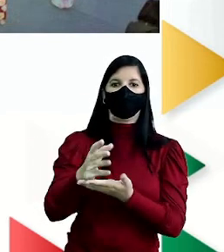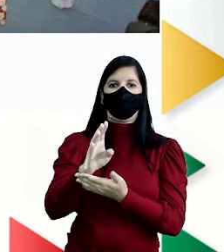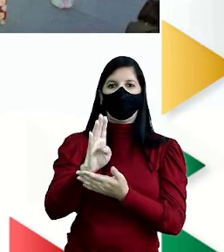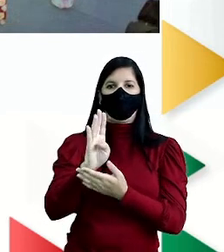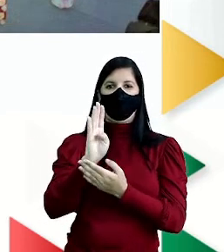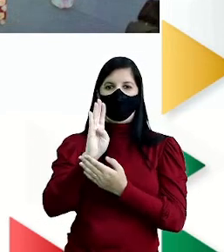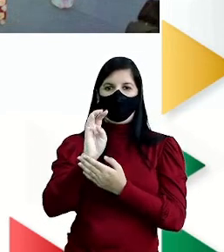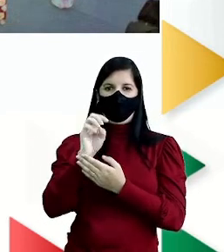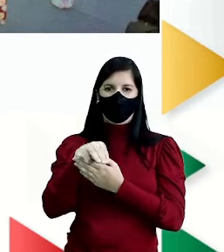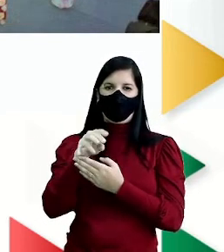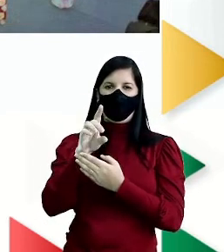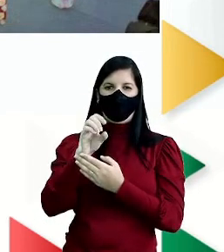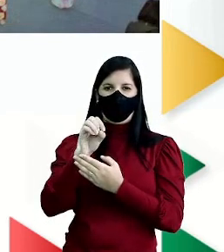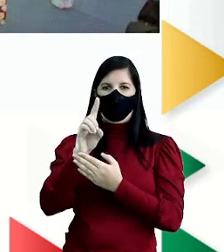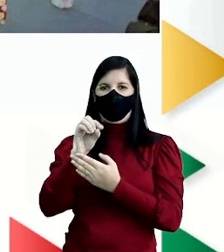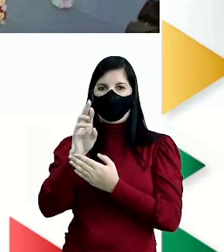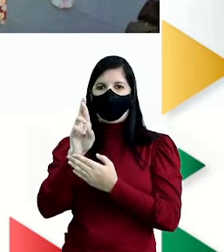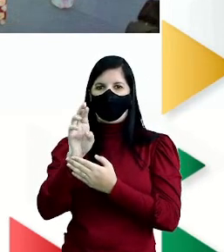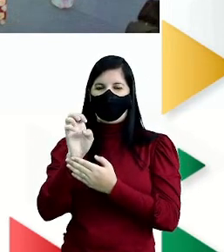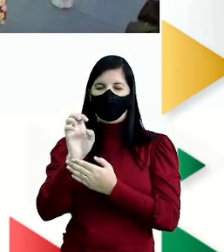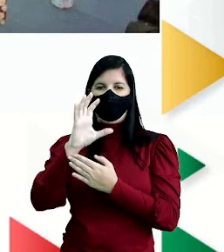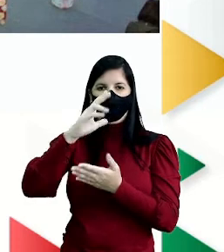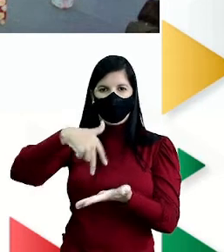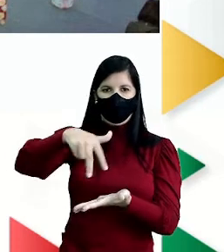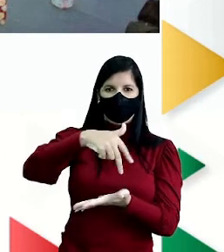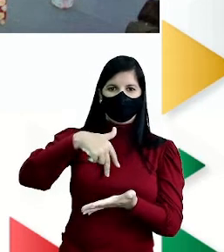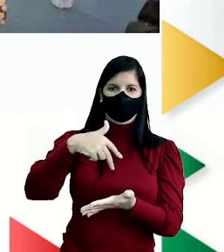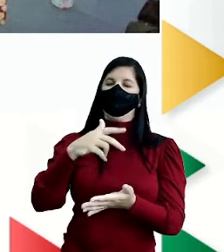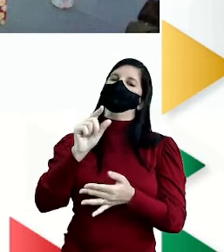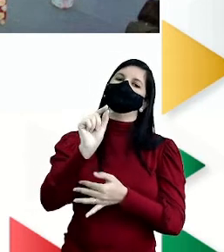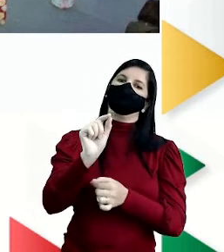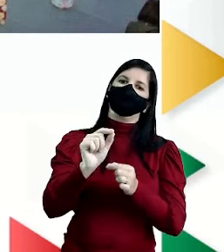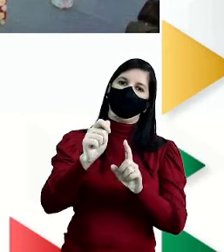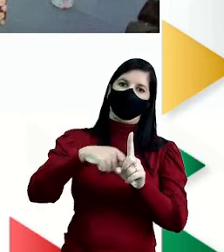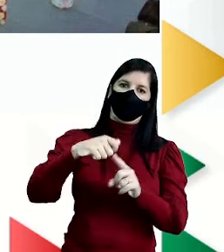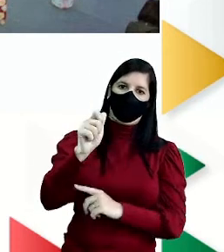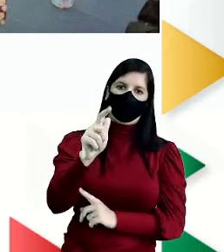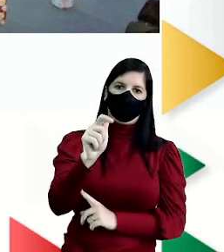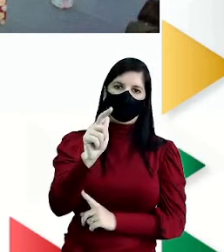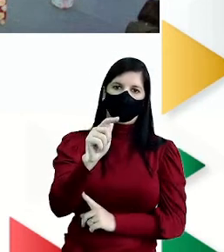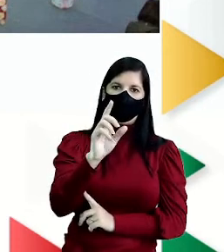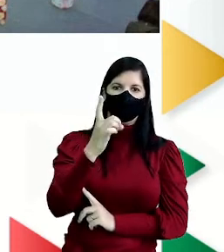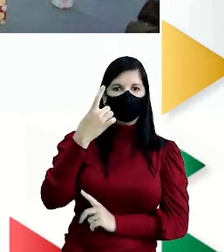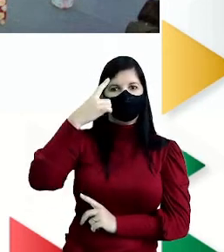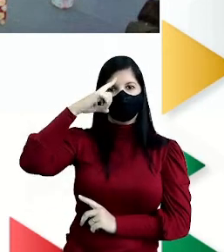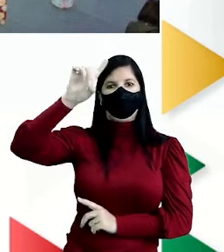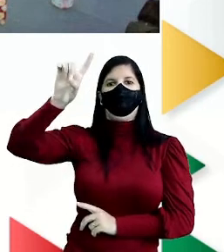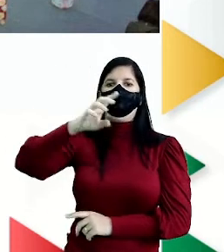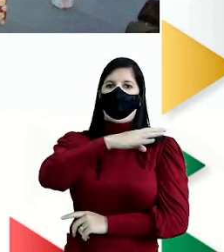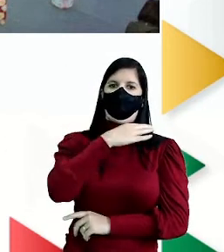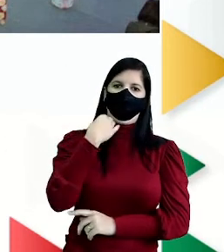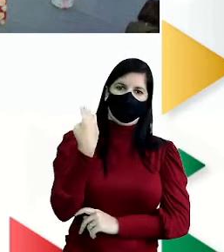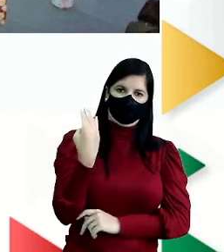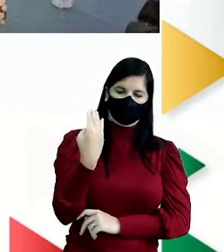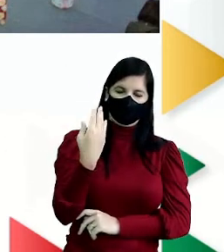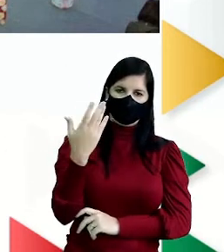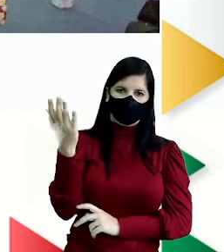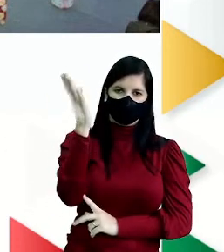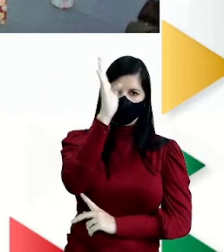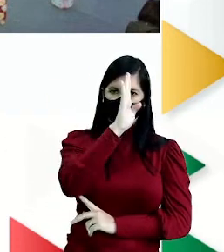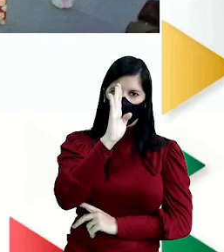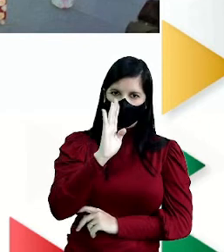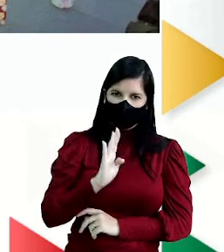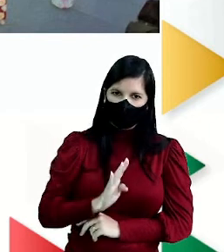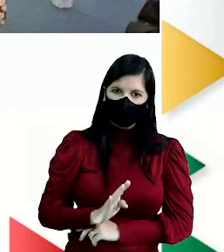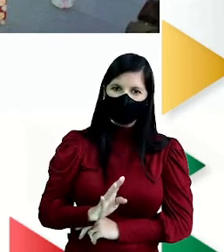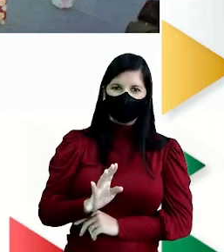que seria dança do finado, né? É dançado em agosto, no Dia dos Mortos. Aqui no Brasil, a gente comemora o Dia dos